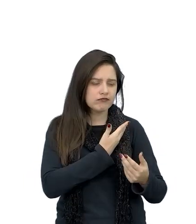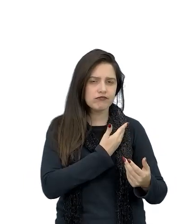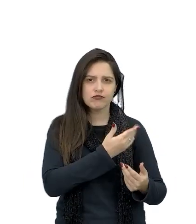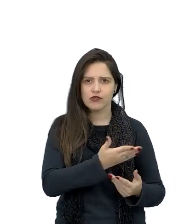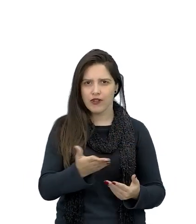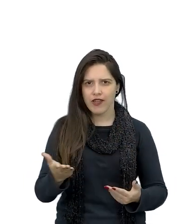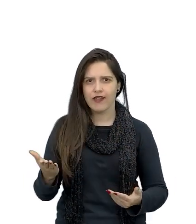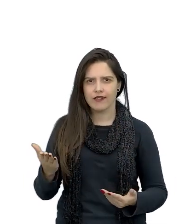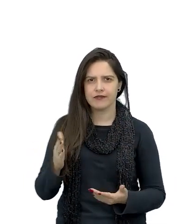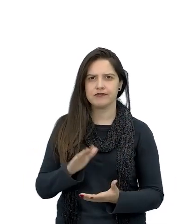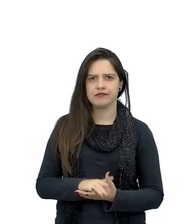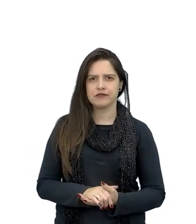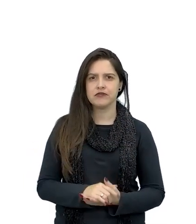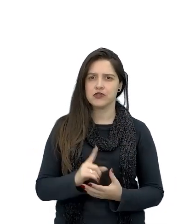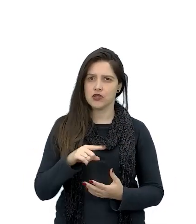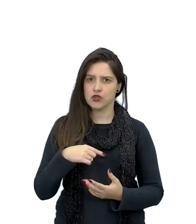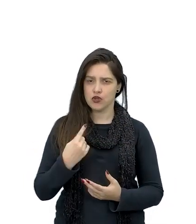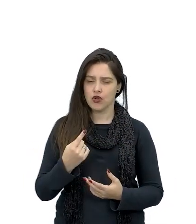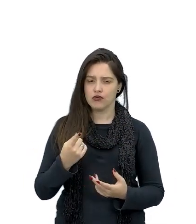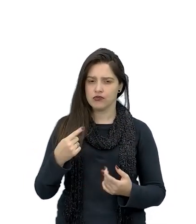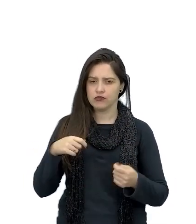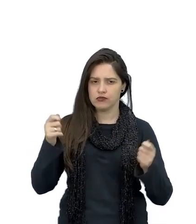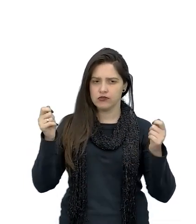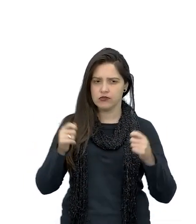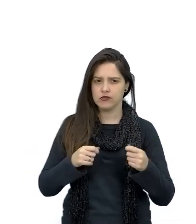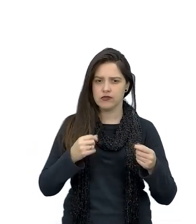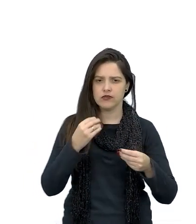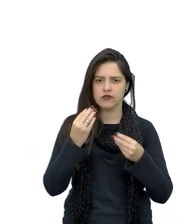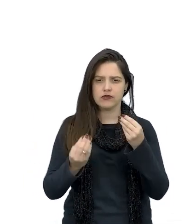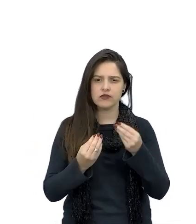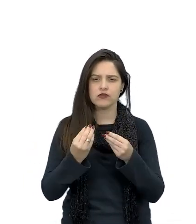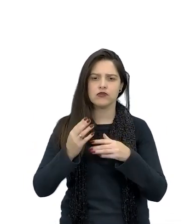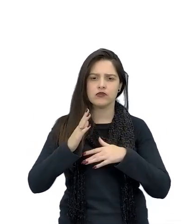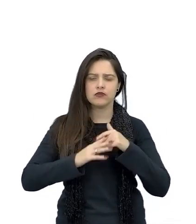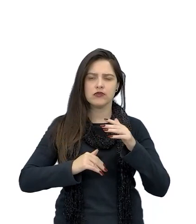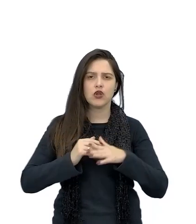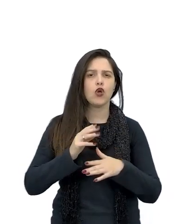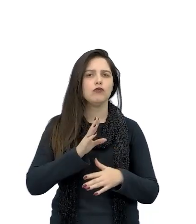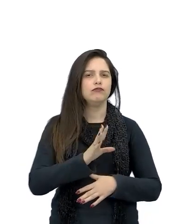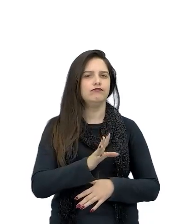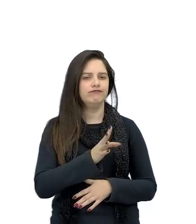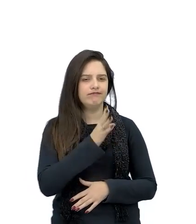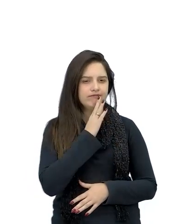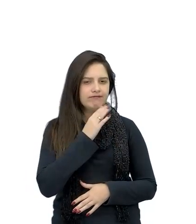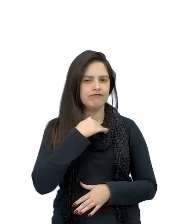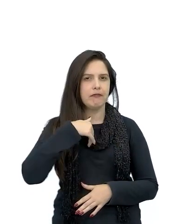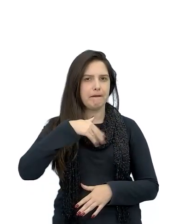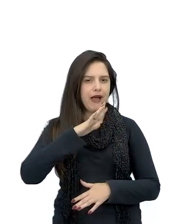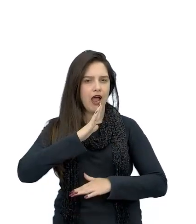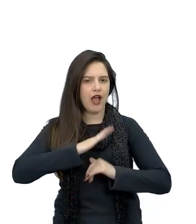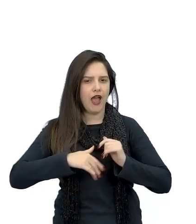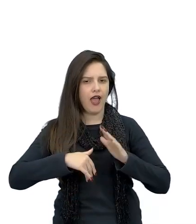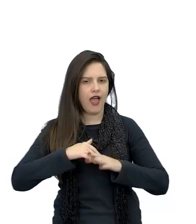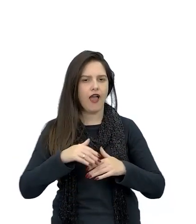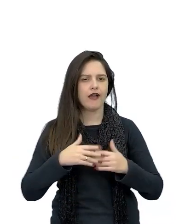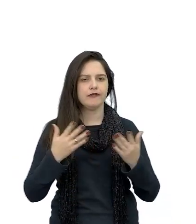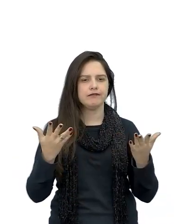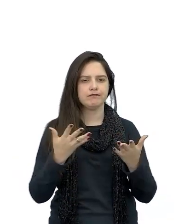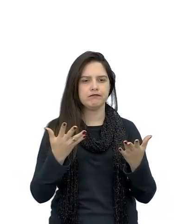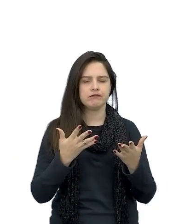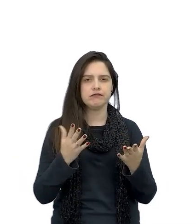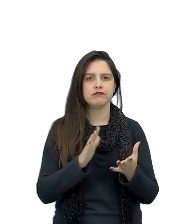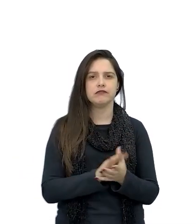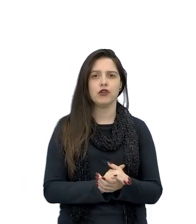turma. Vamos seguir com nossa análise conhecendo mais uma habilidade. Agora, essa com foco